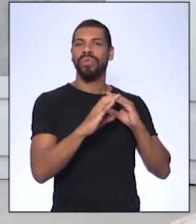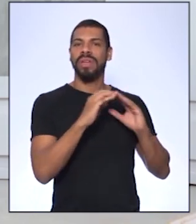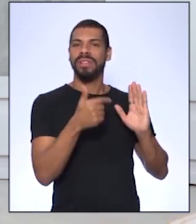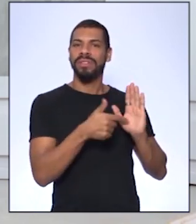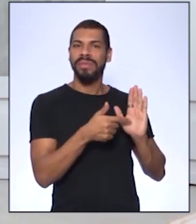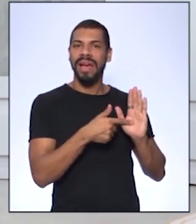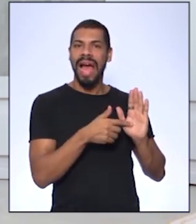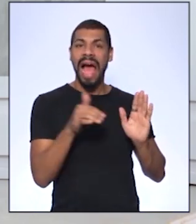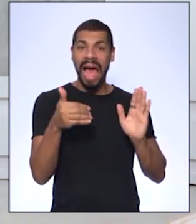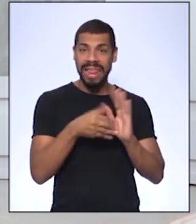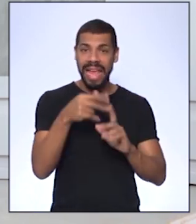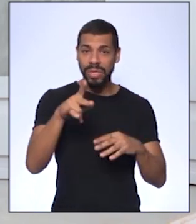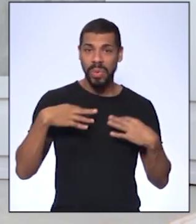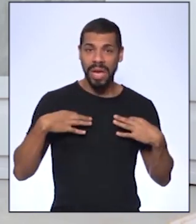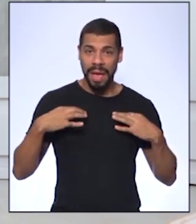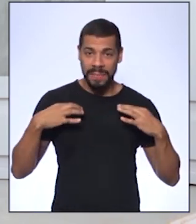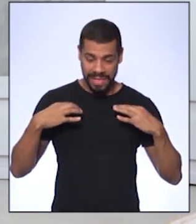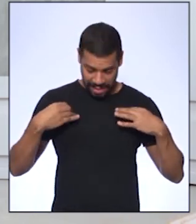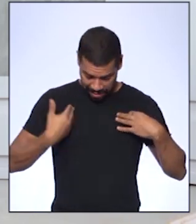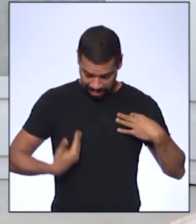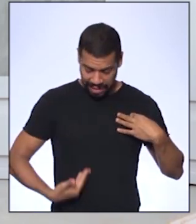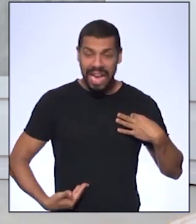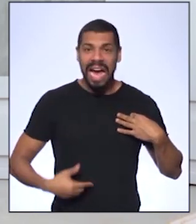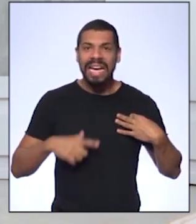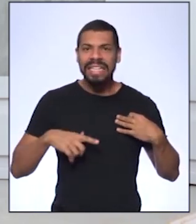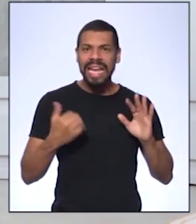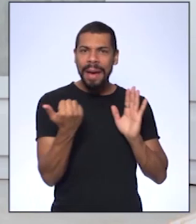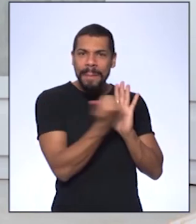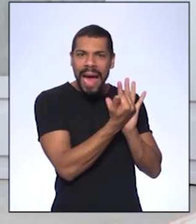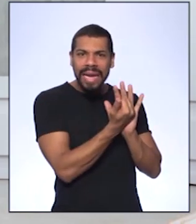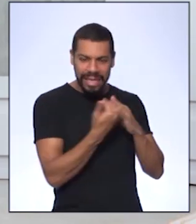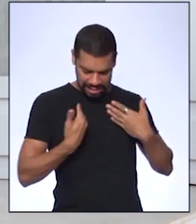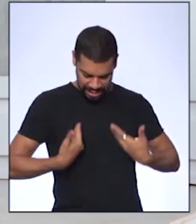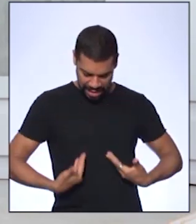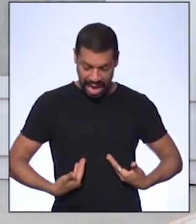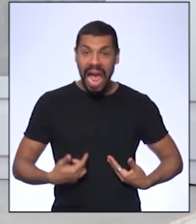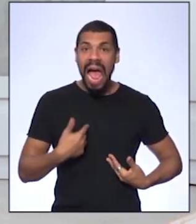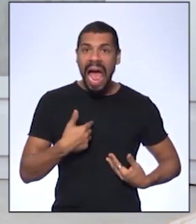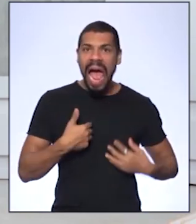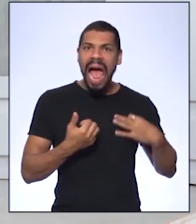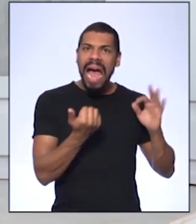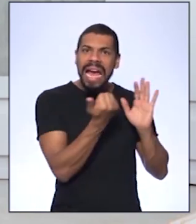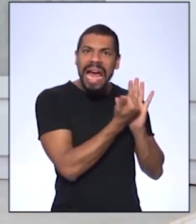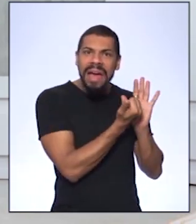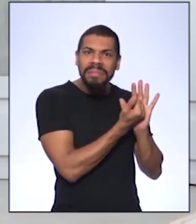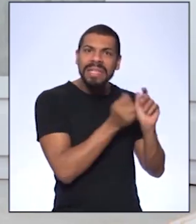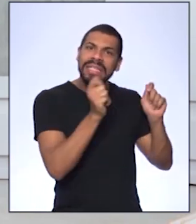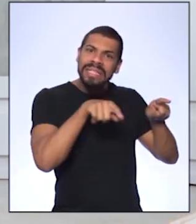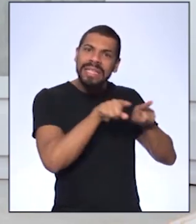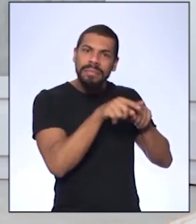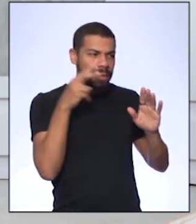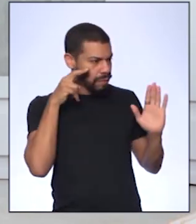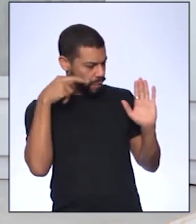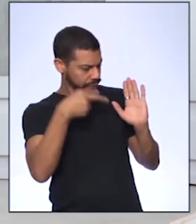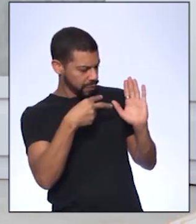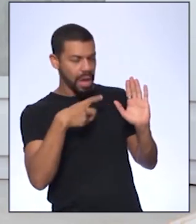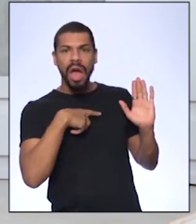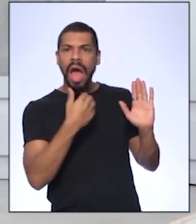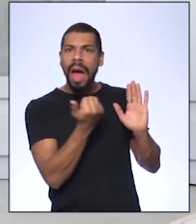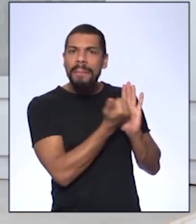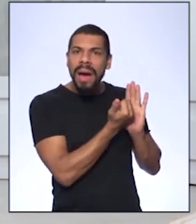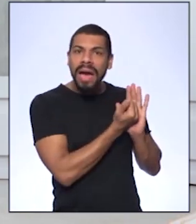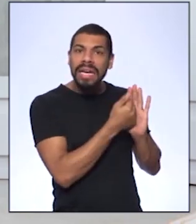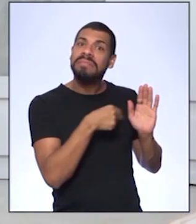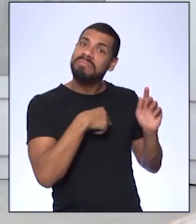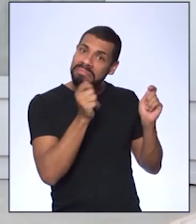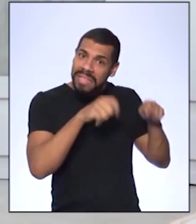que até a camiseta que você usa, que traz uma marca, essa camiseta, essa marca que está estampada nesse tecido,